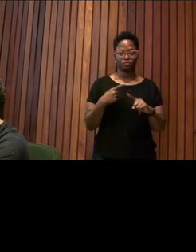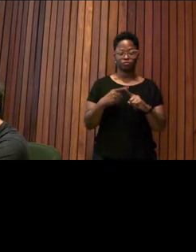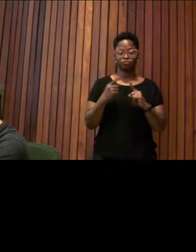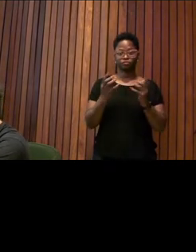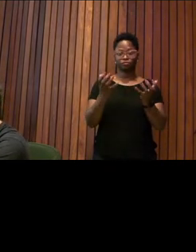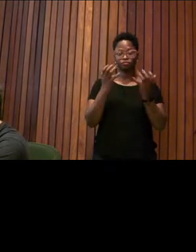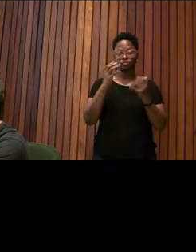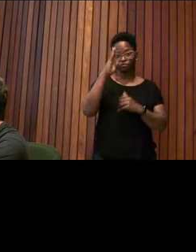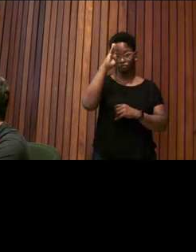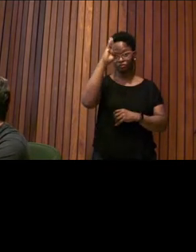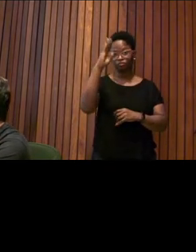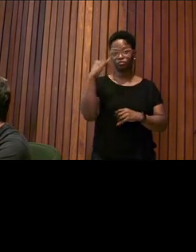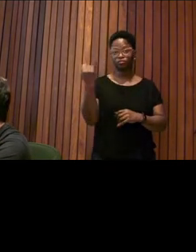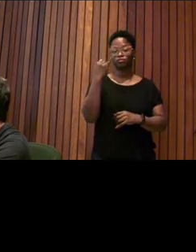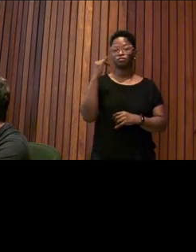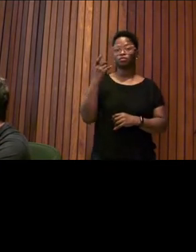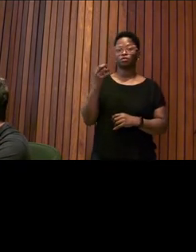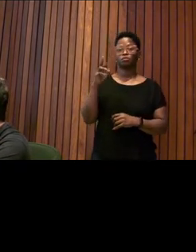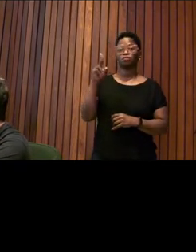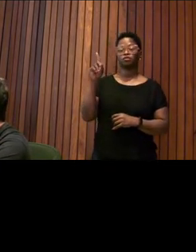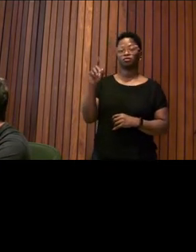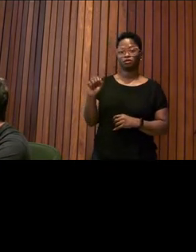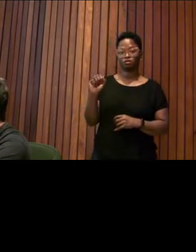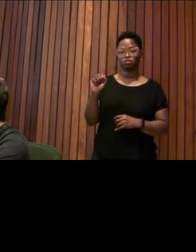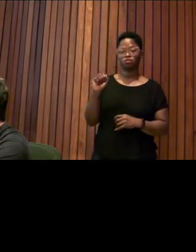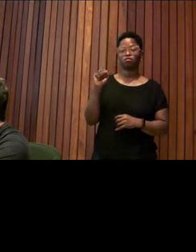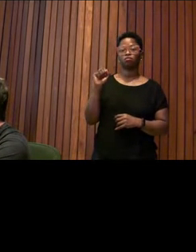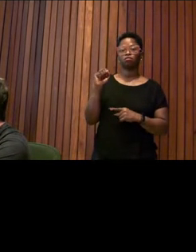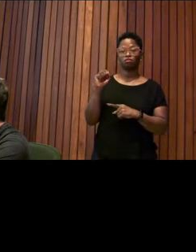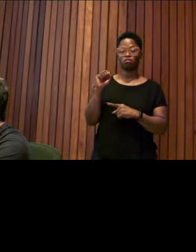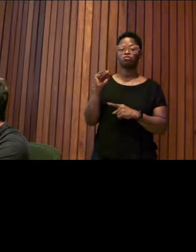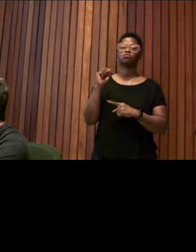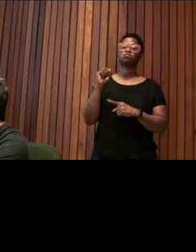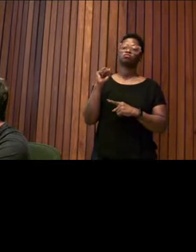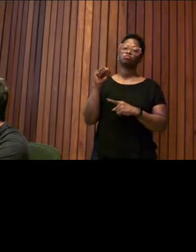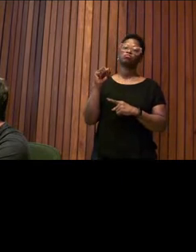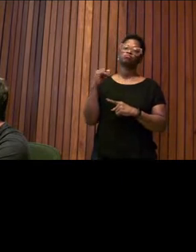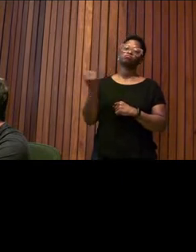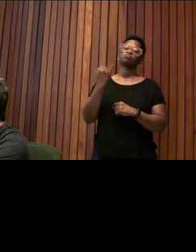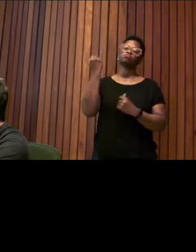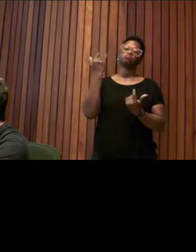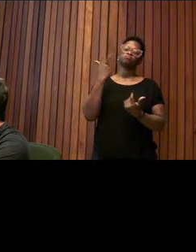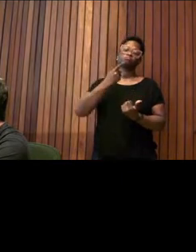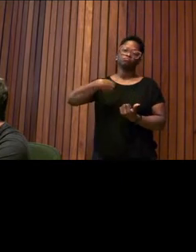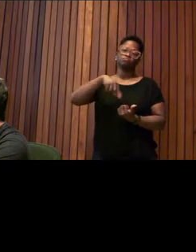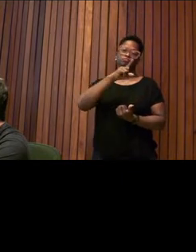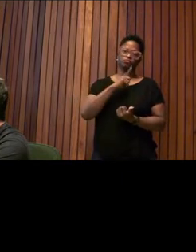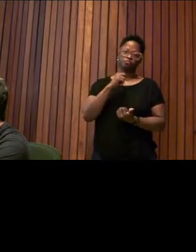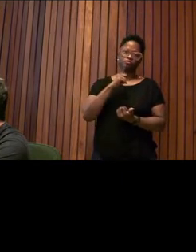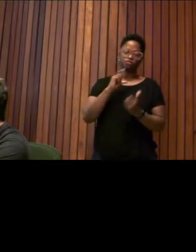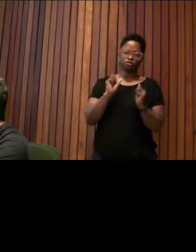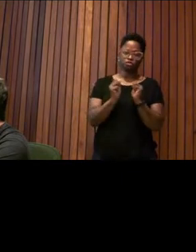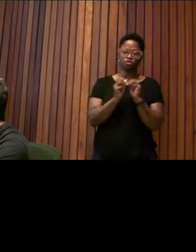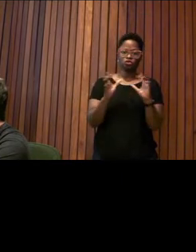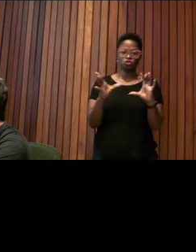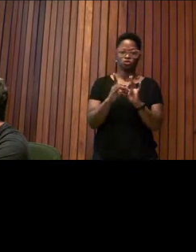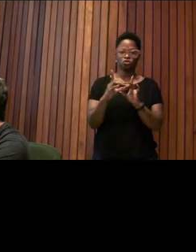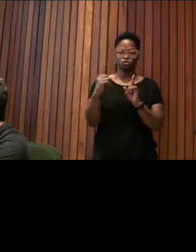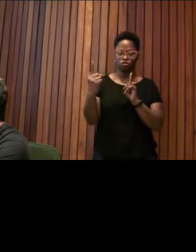Destacar a importância do Bandeira de Melo, né? Dessa oportunidade que nós temos, né? De estar junto com